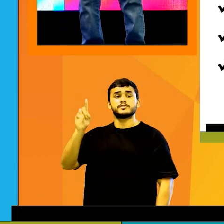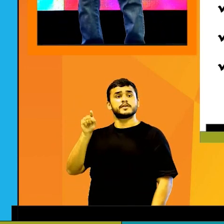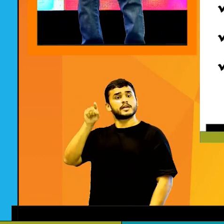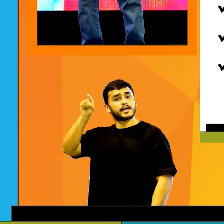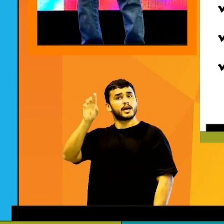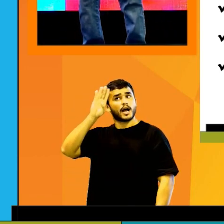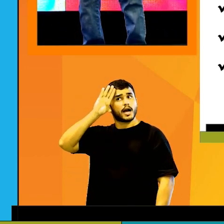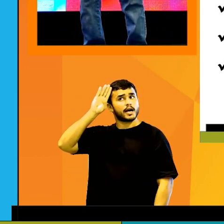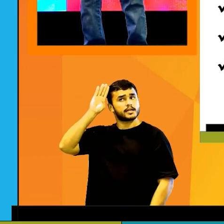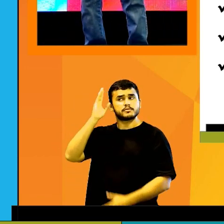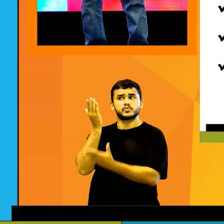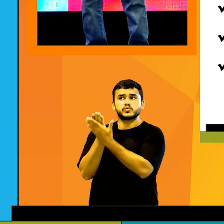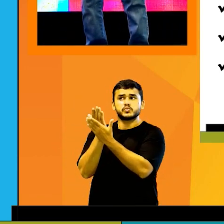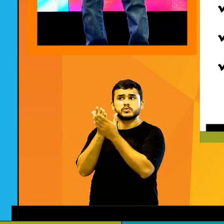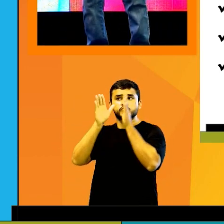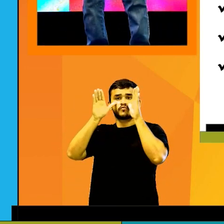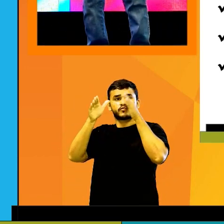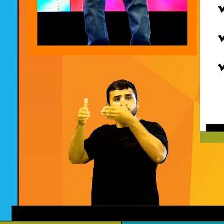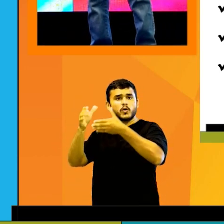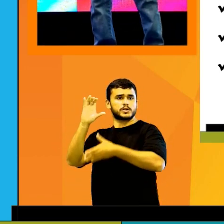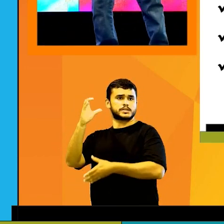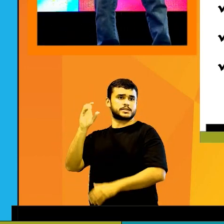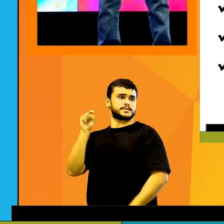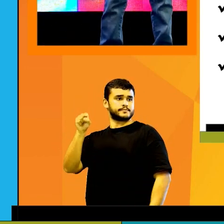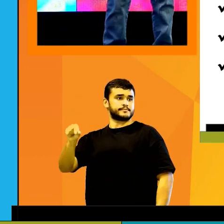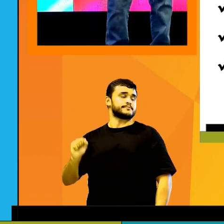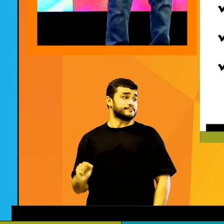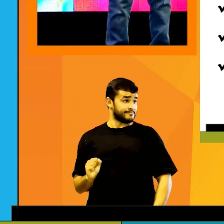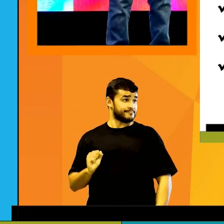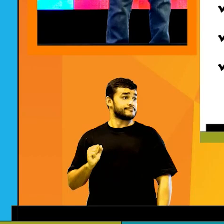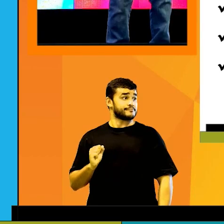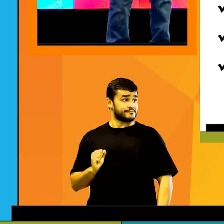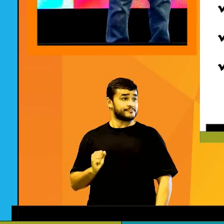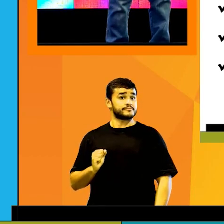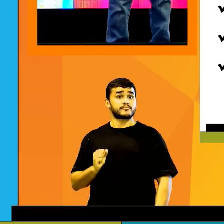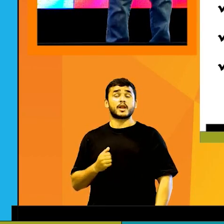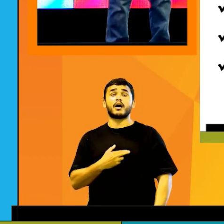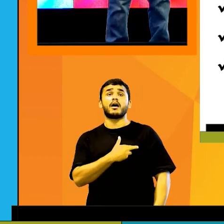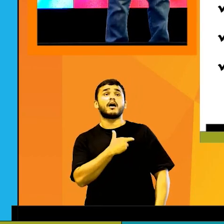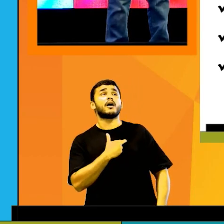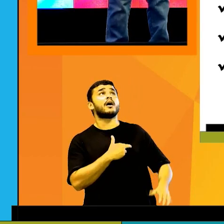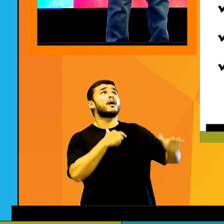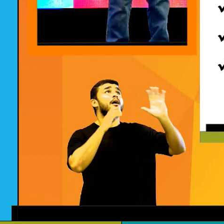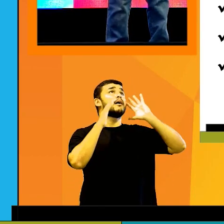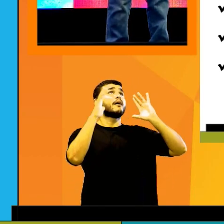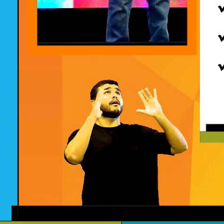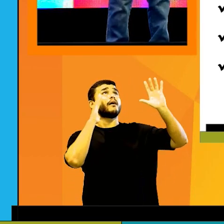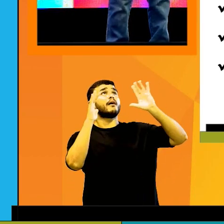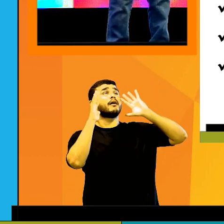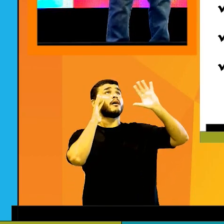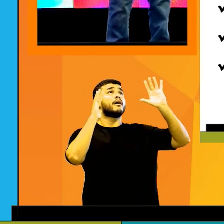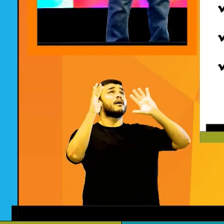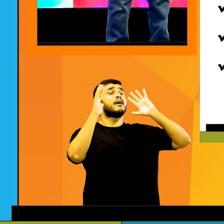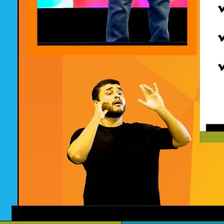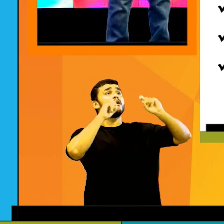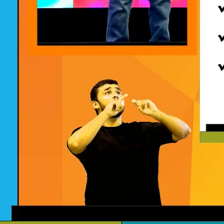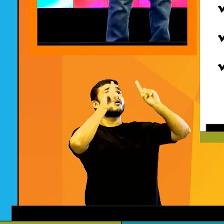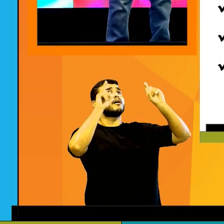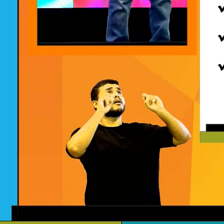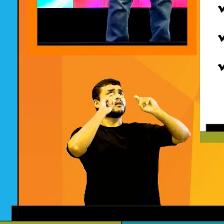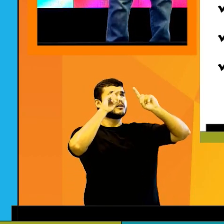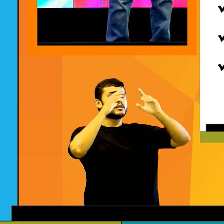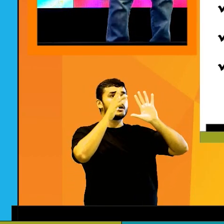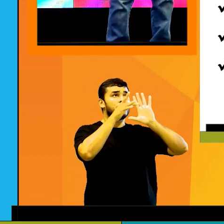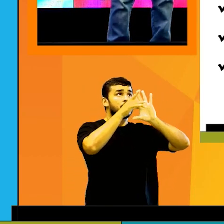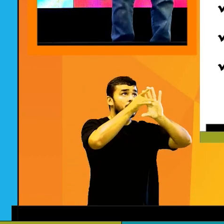para a razão. Tá? O romântico era natureza, era estrela, era céu, era idealização do amor